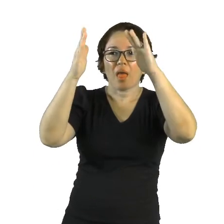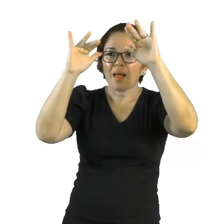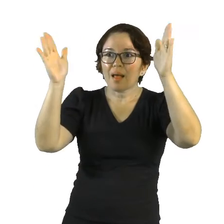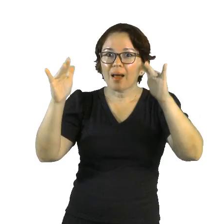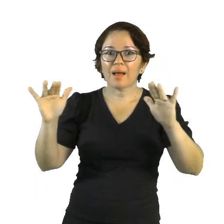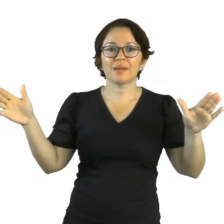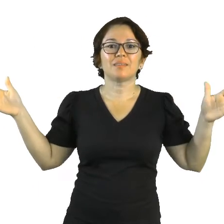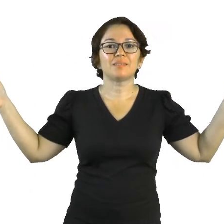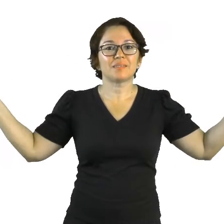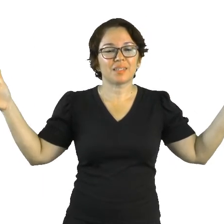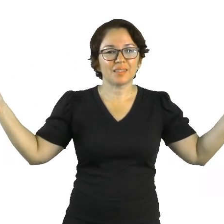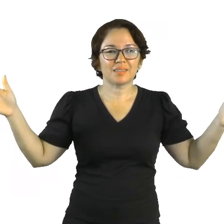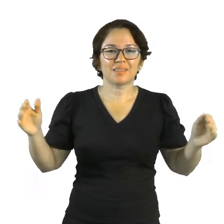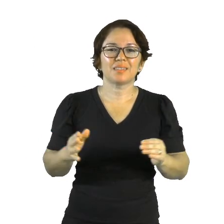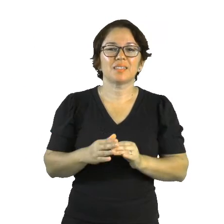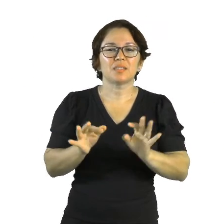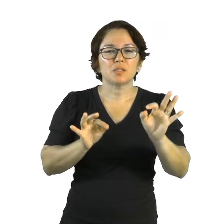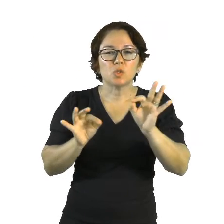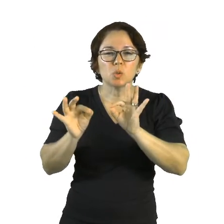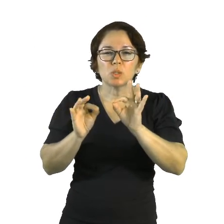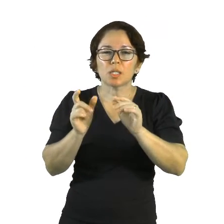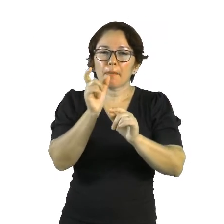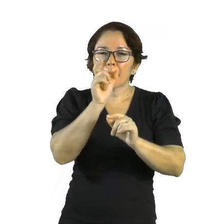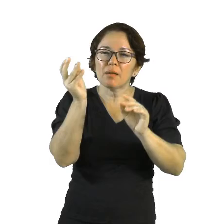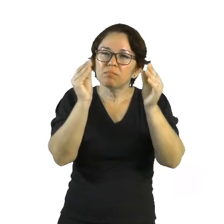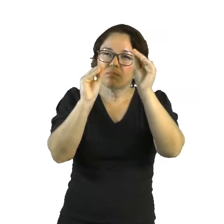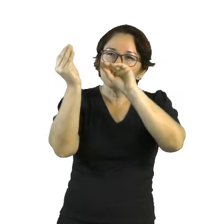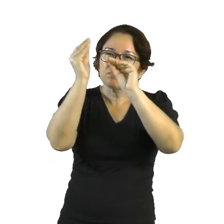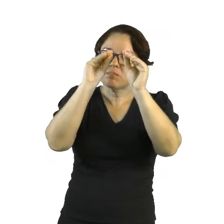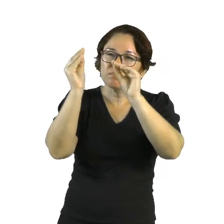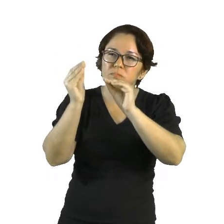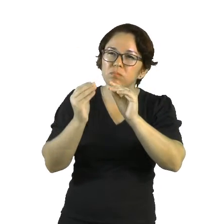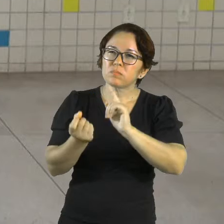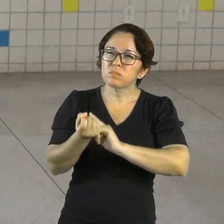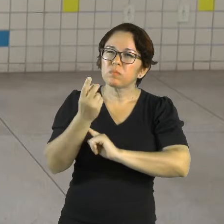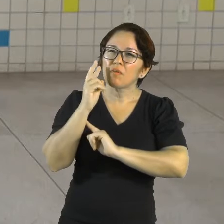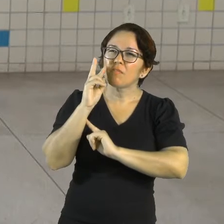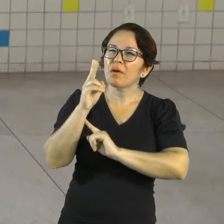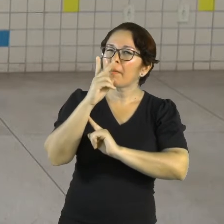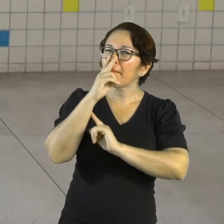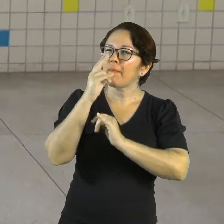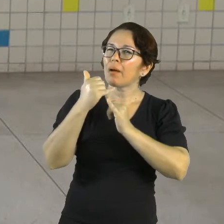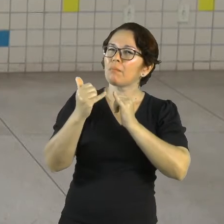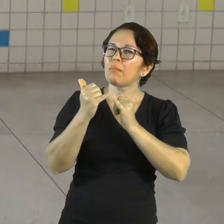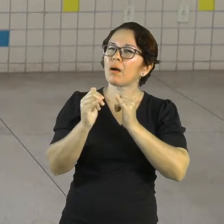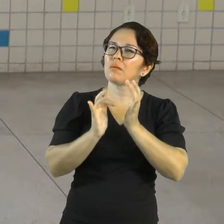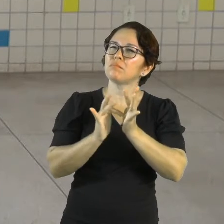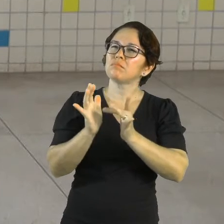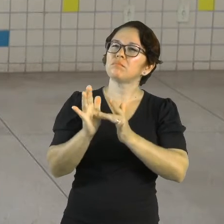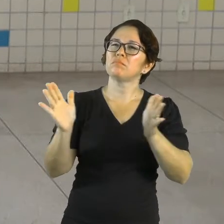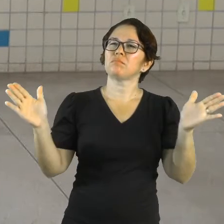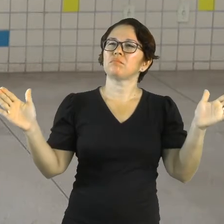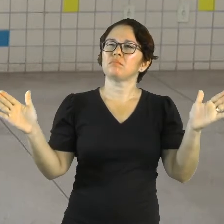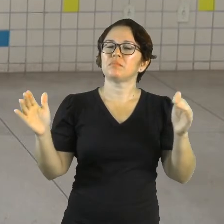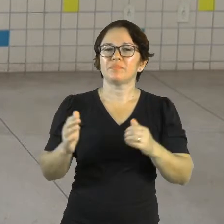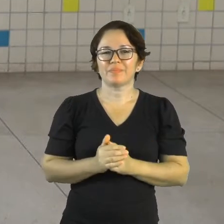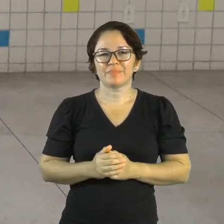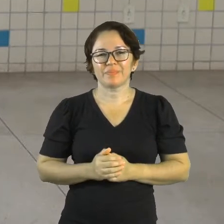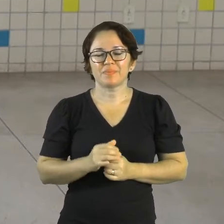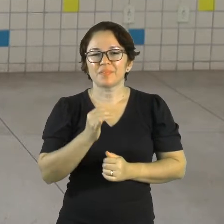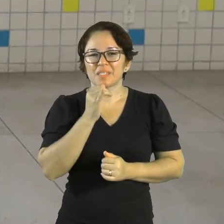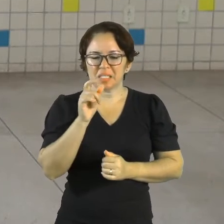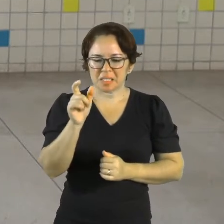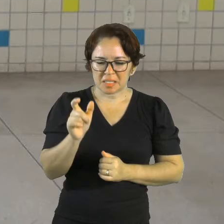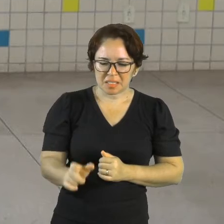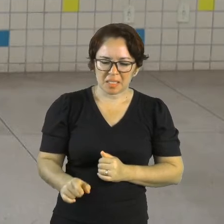criado para dar uma organização feita pelas palavras. Quem é o suspeito? Quem lembra qual é